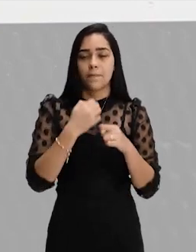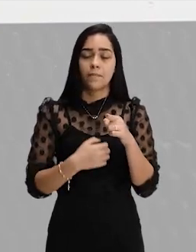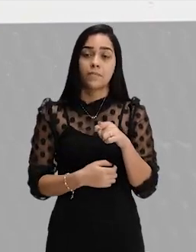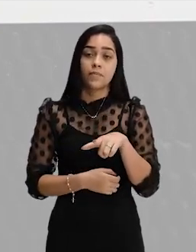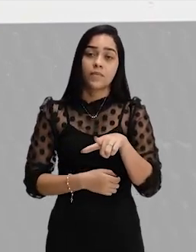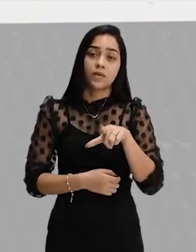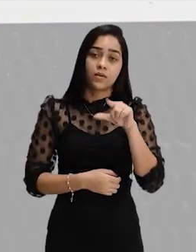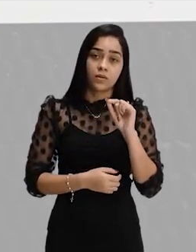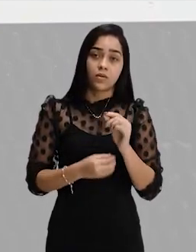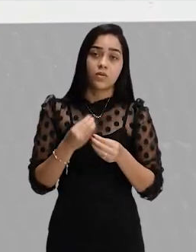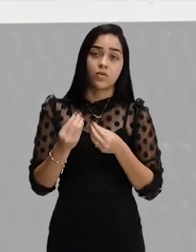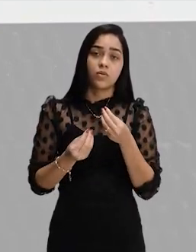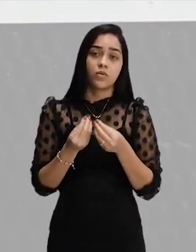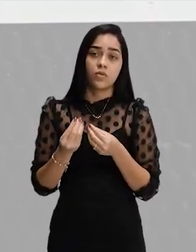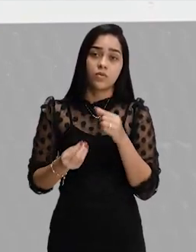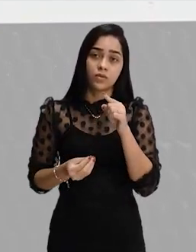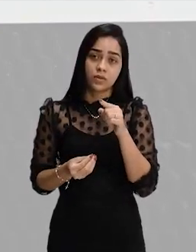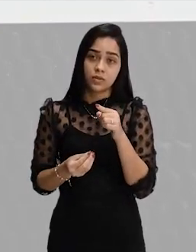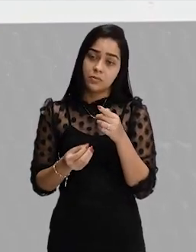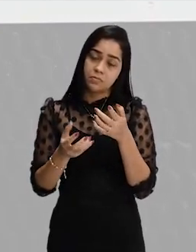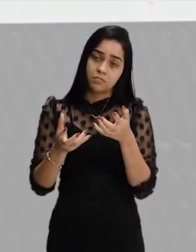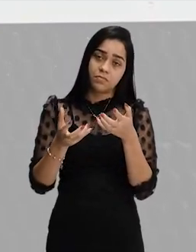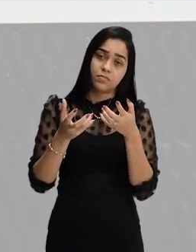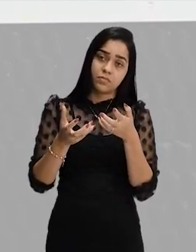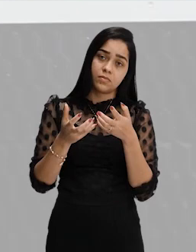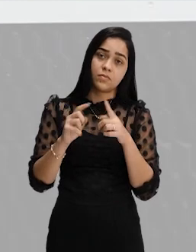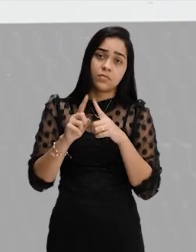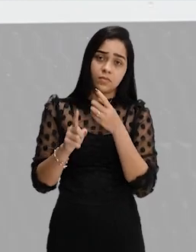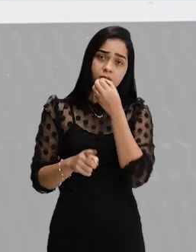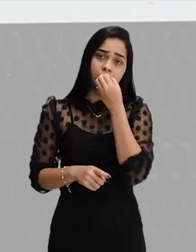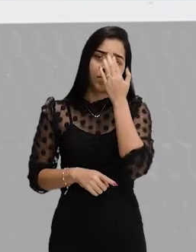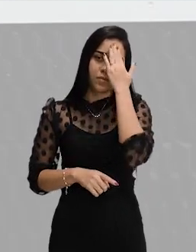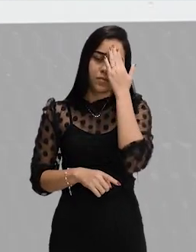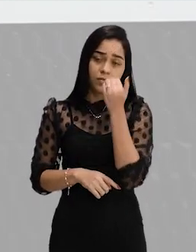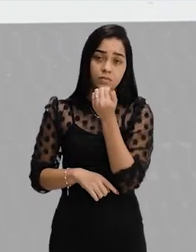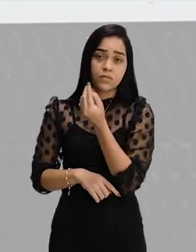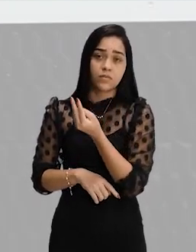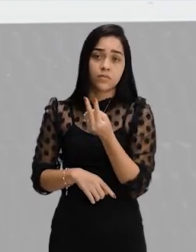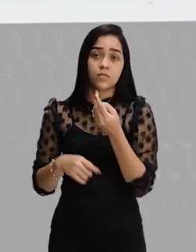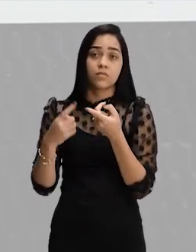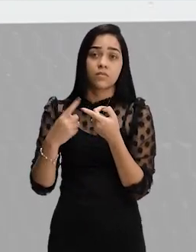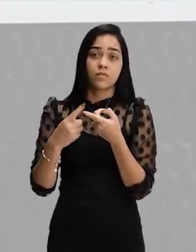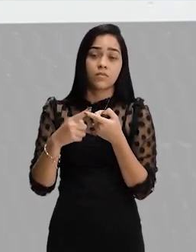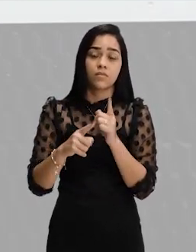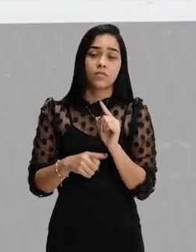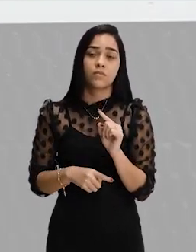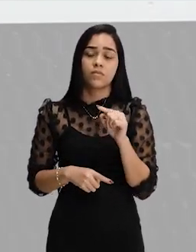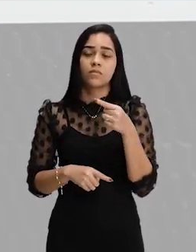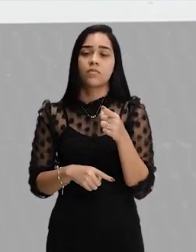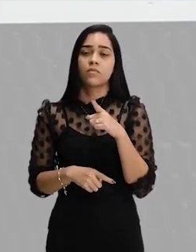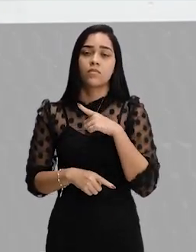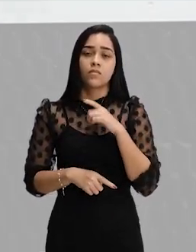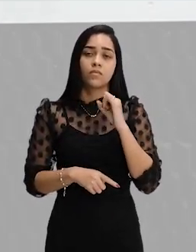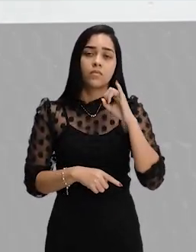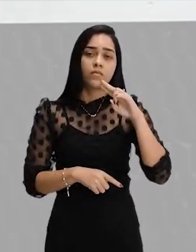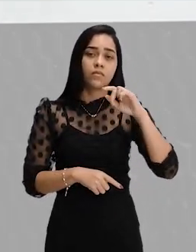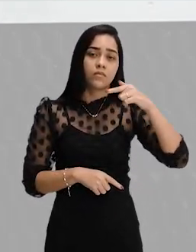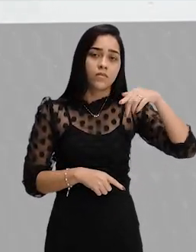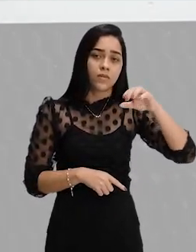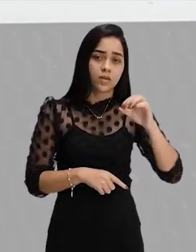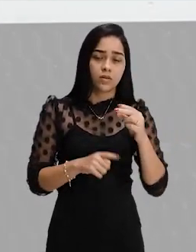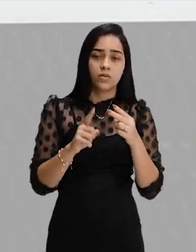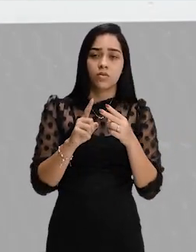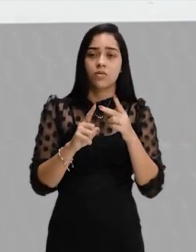você escolhe a forma que você mais se identifica. Mas é bom saber as duas. Tá? Porque a gente vai ver depois inequação produto e